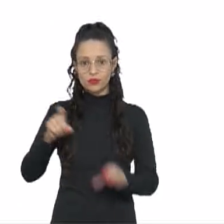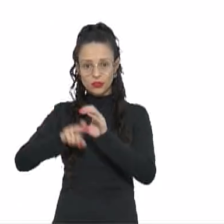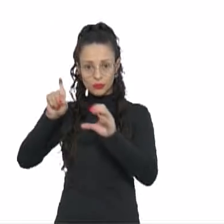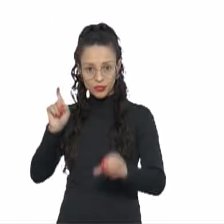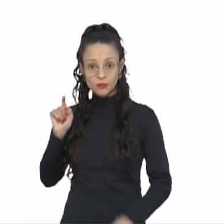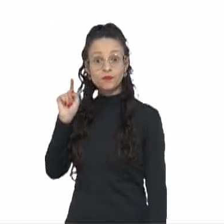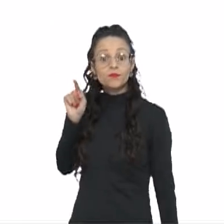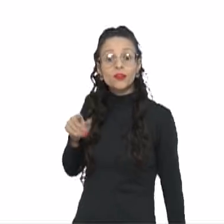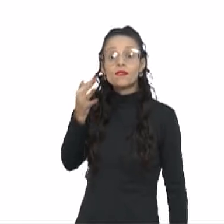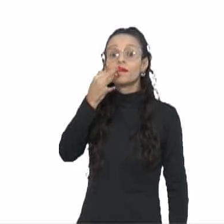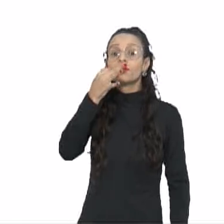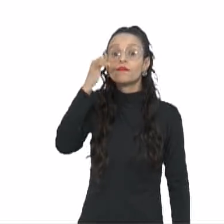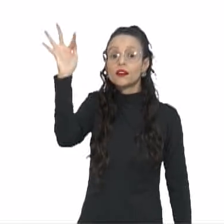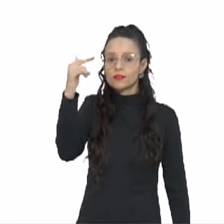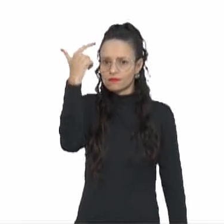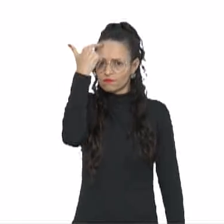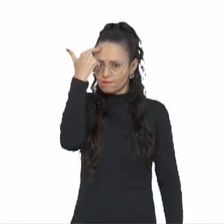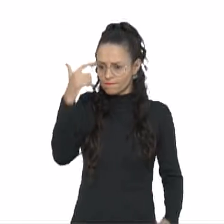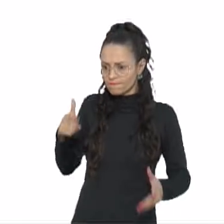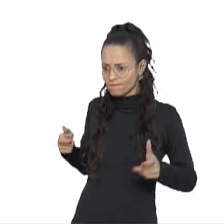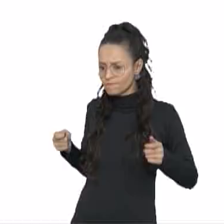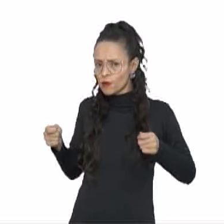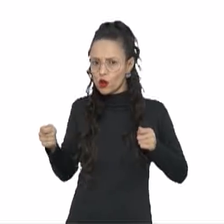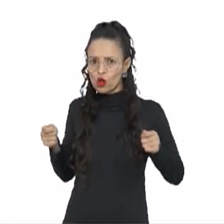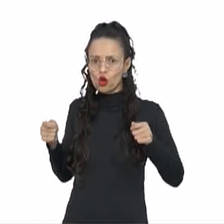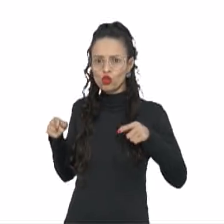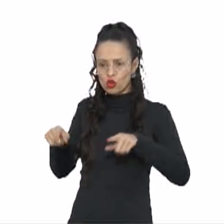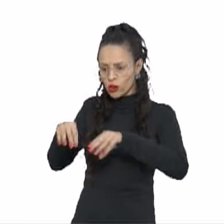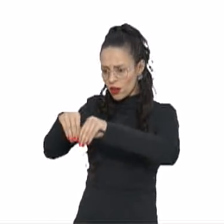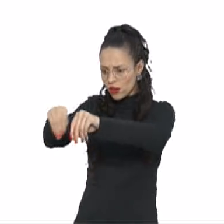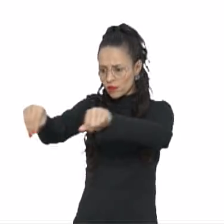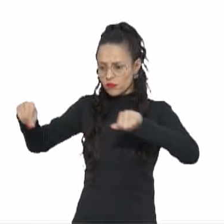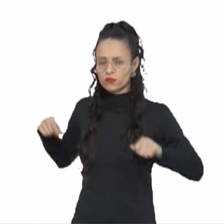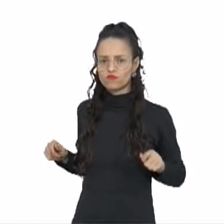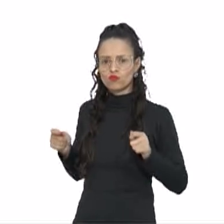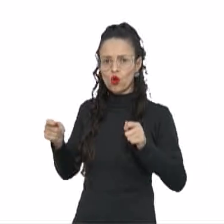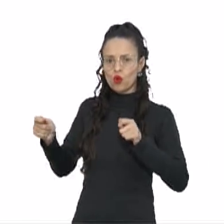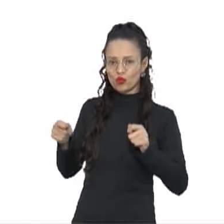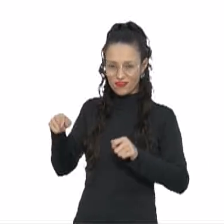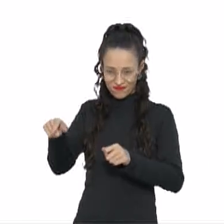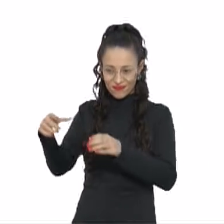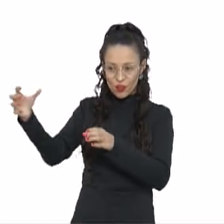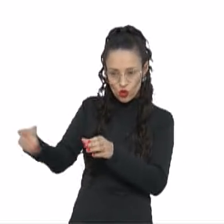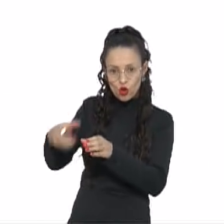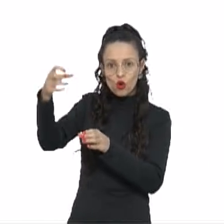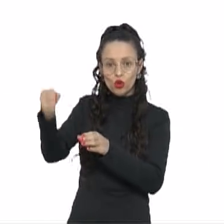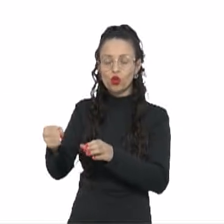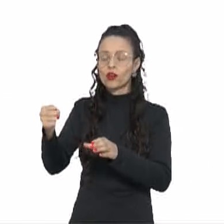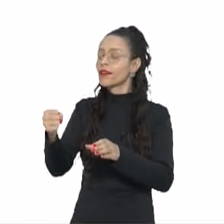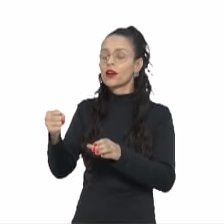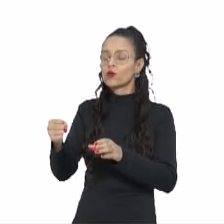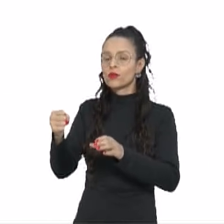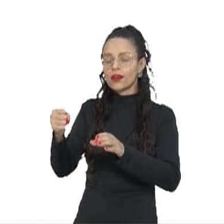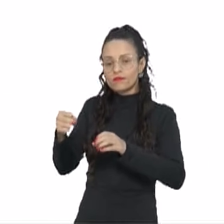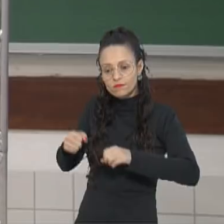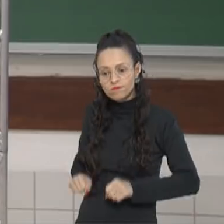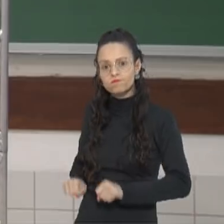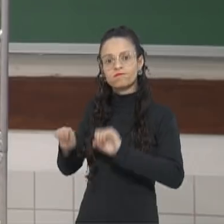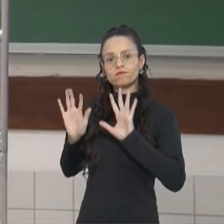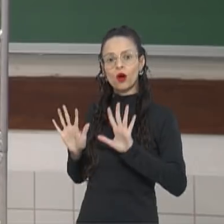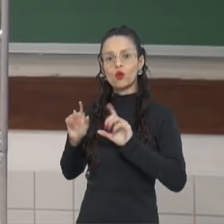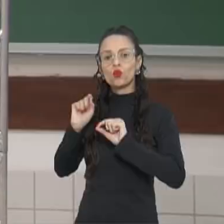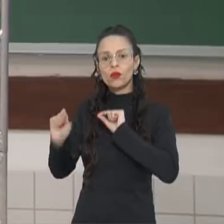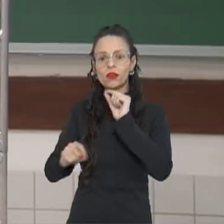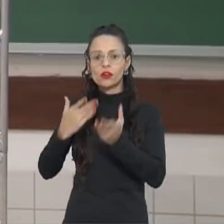pretendia retomar o controle do território, retomar o controle de sua colônia, reagiu e nós temos a